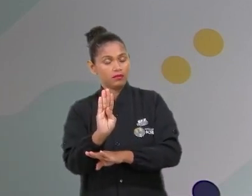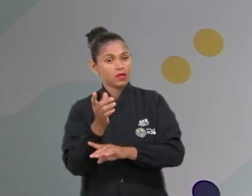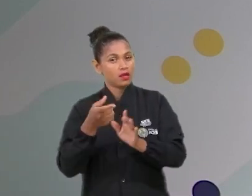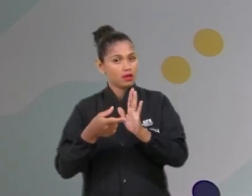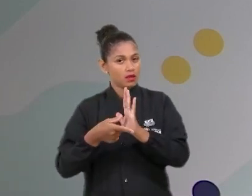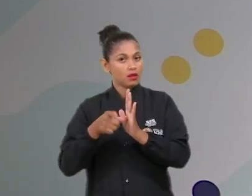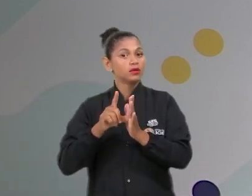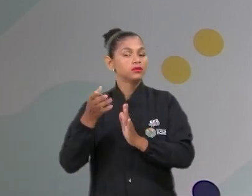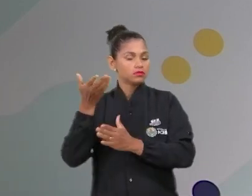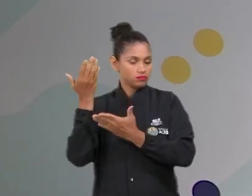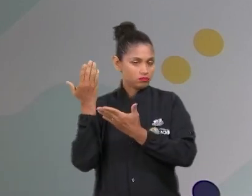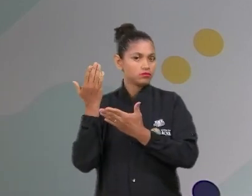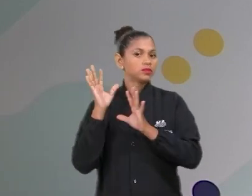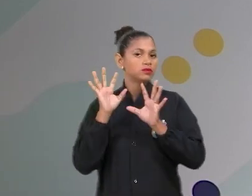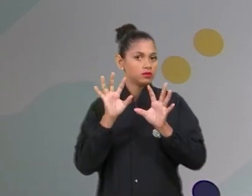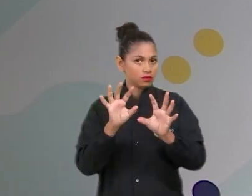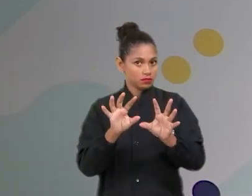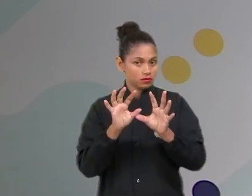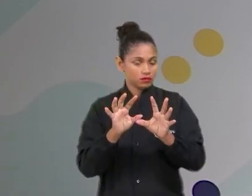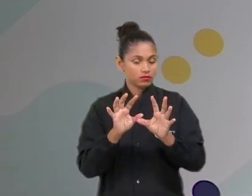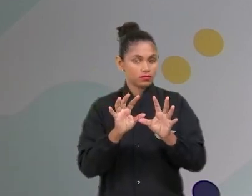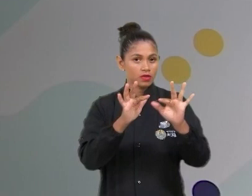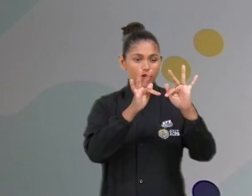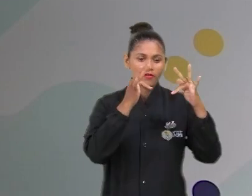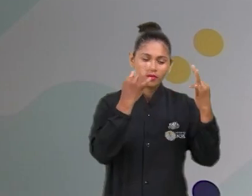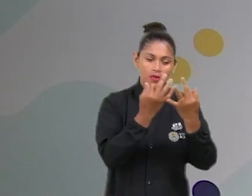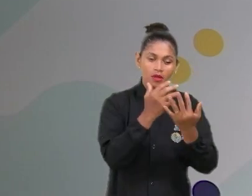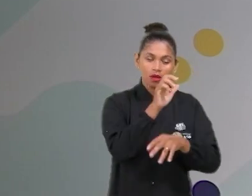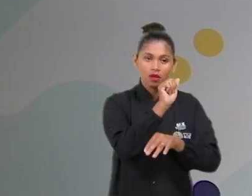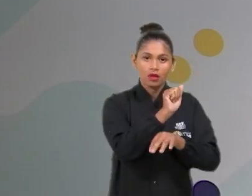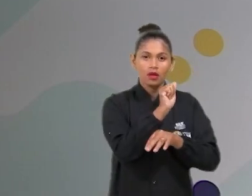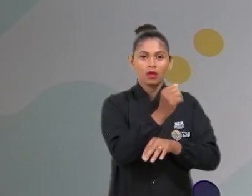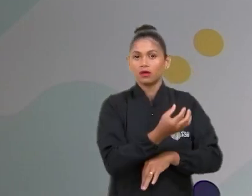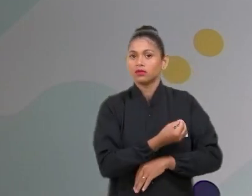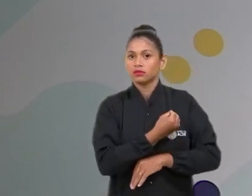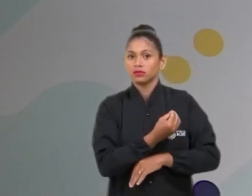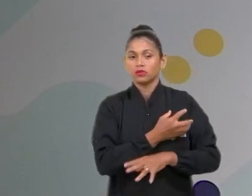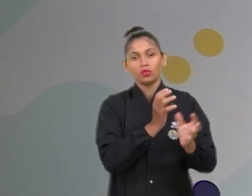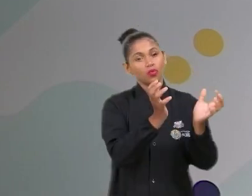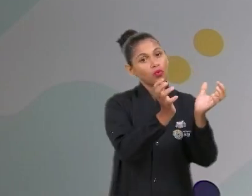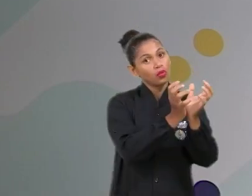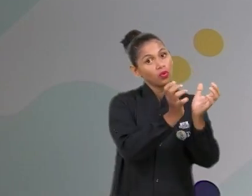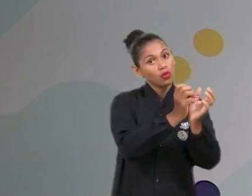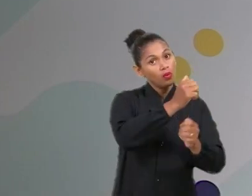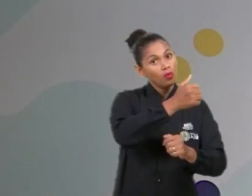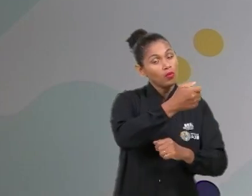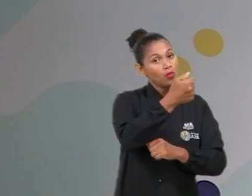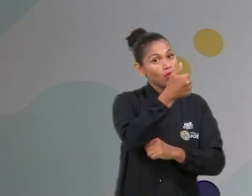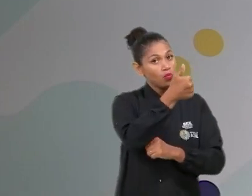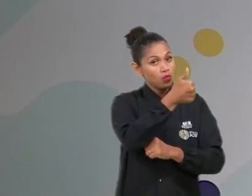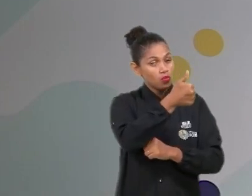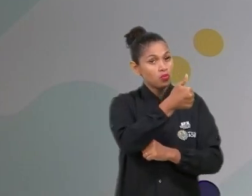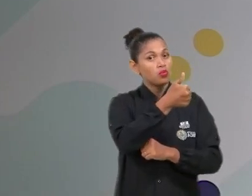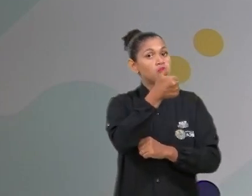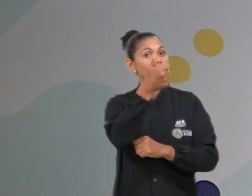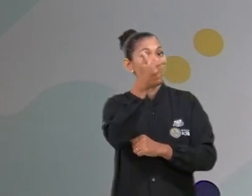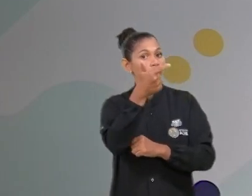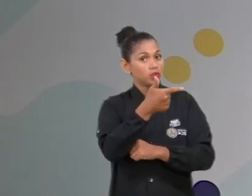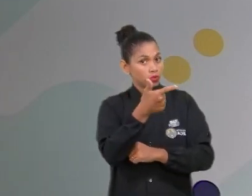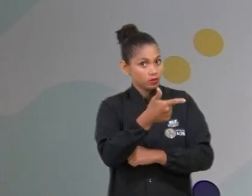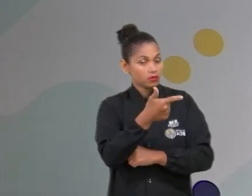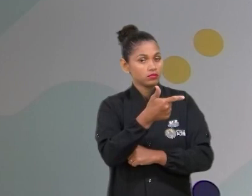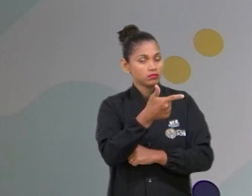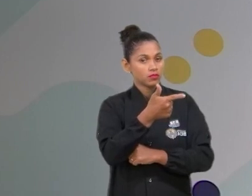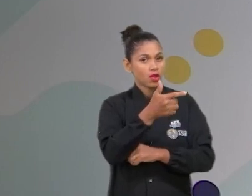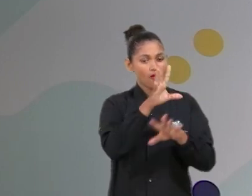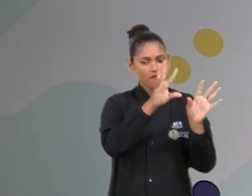a família A ela estava presente no grupo de número 1, número 2,